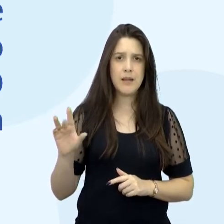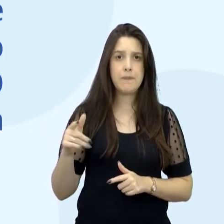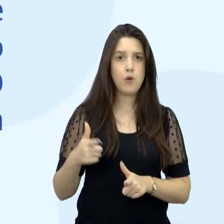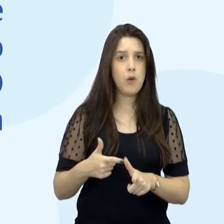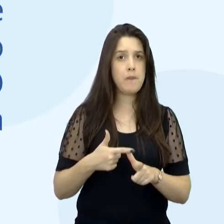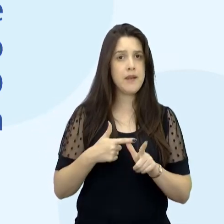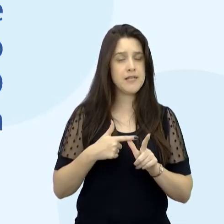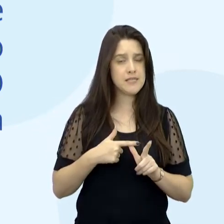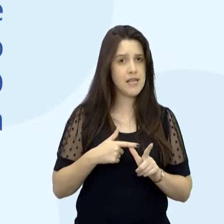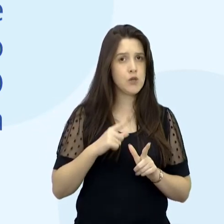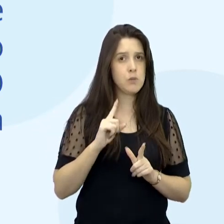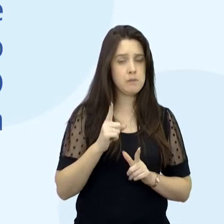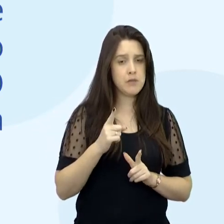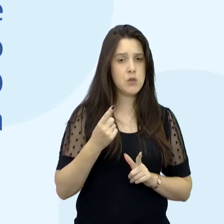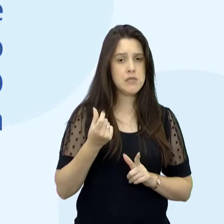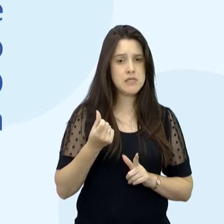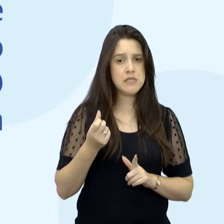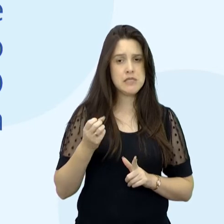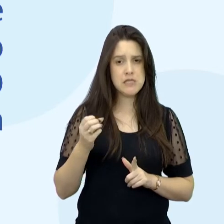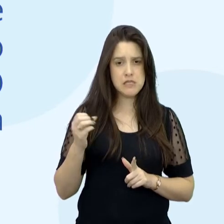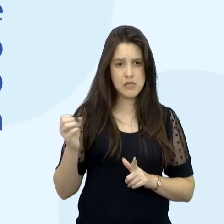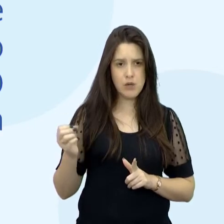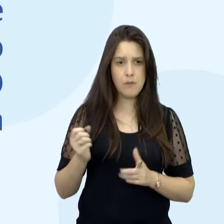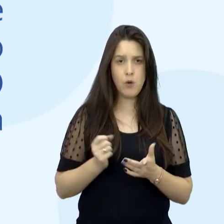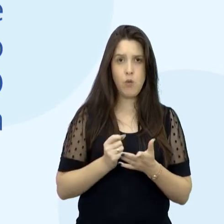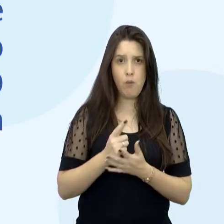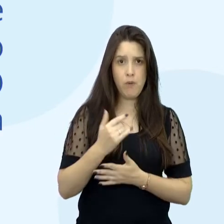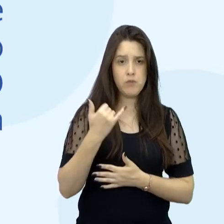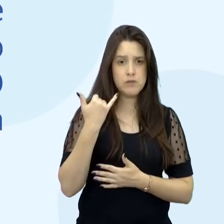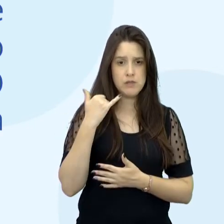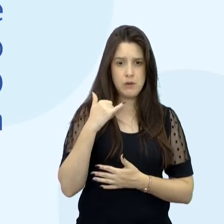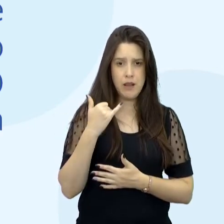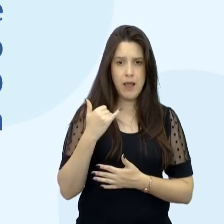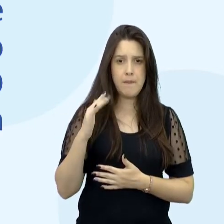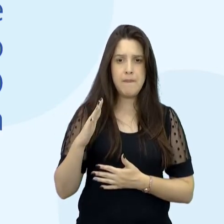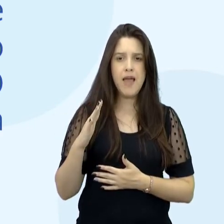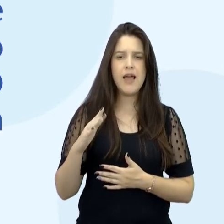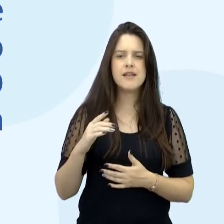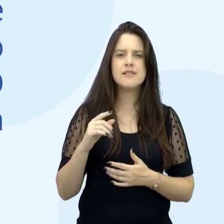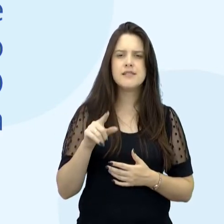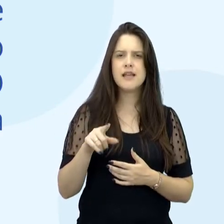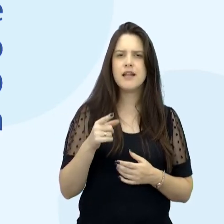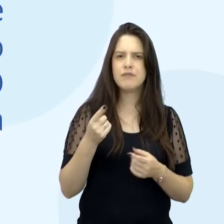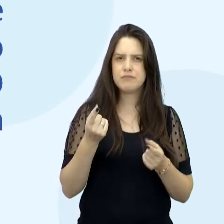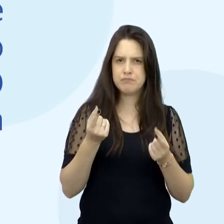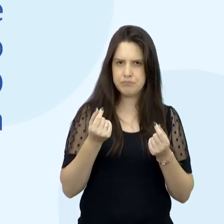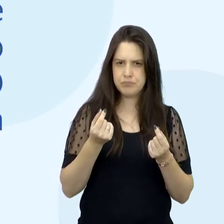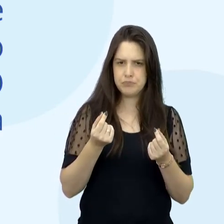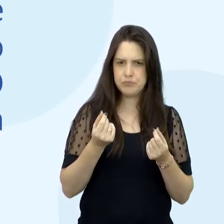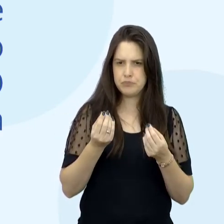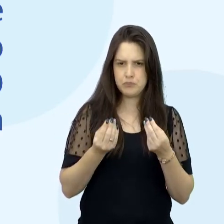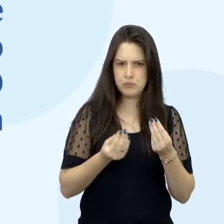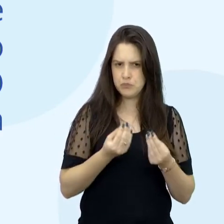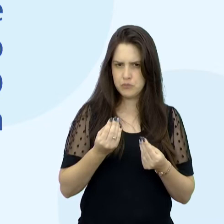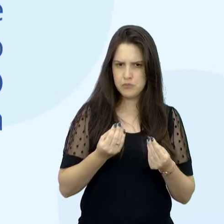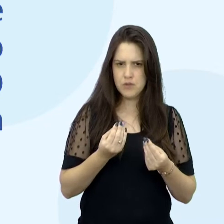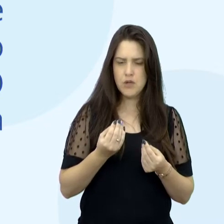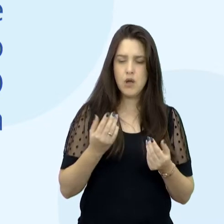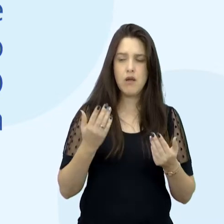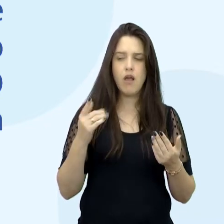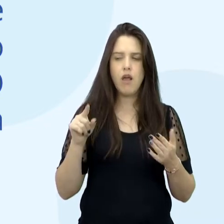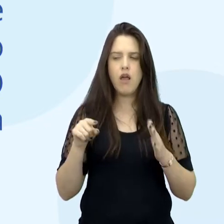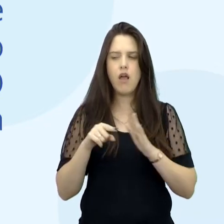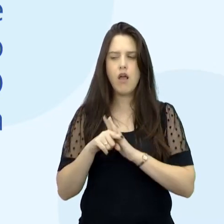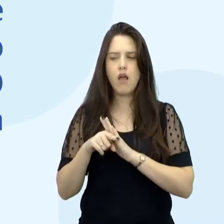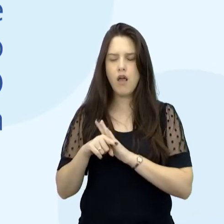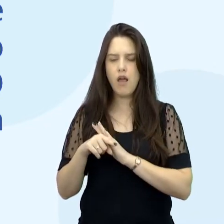R$ 1.600 para comprar um celular. Ele foi a uma instituição financeira, né? Ele foi a um banco e verificou que